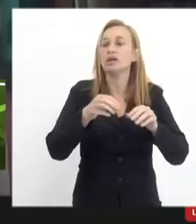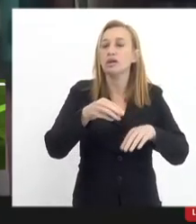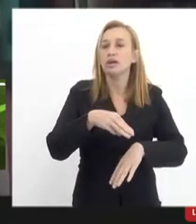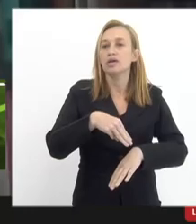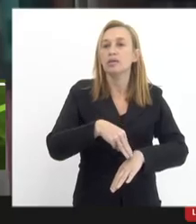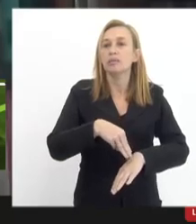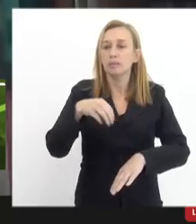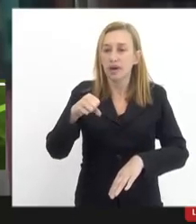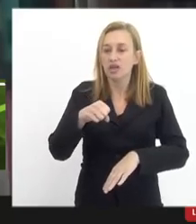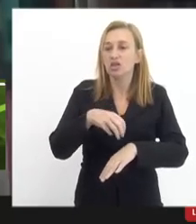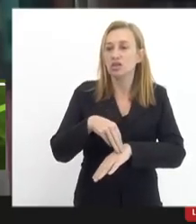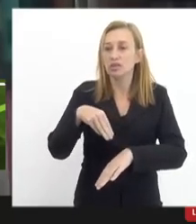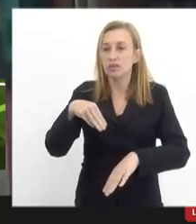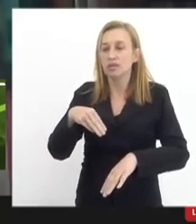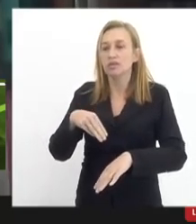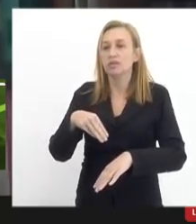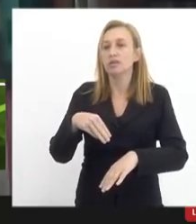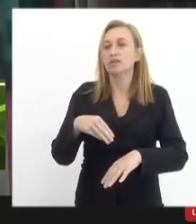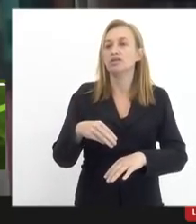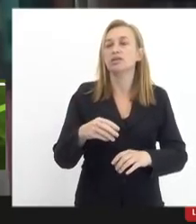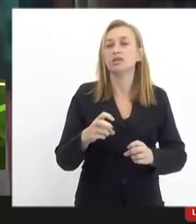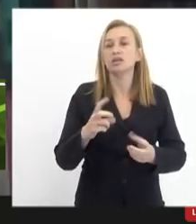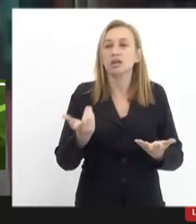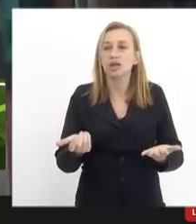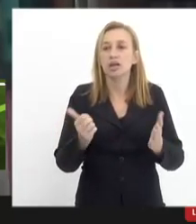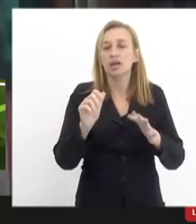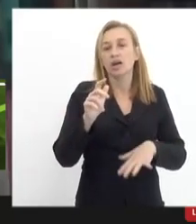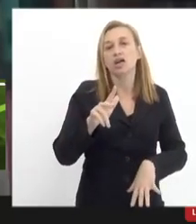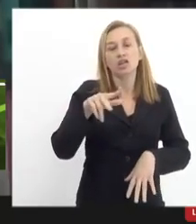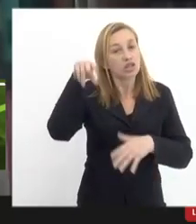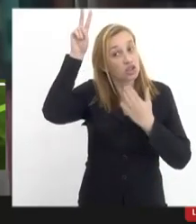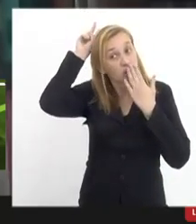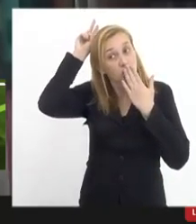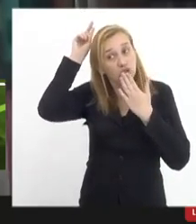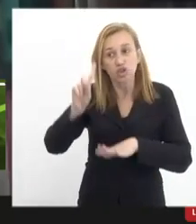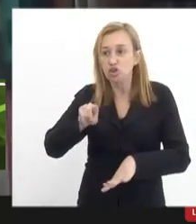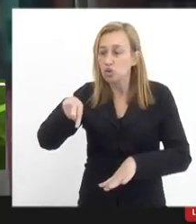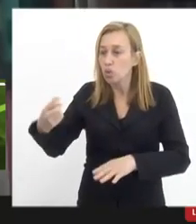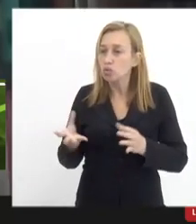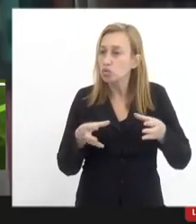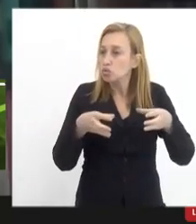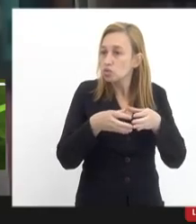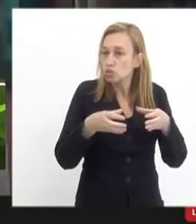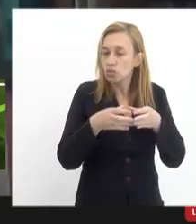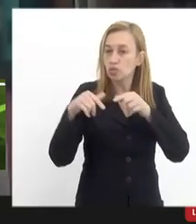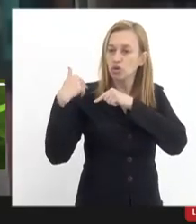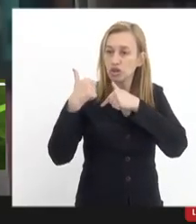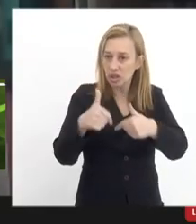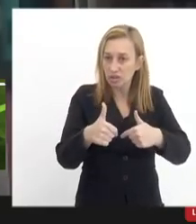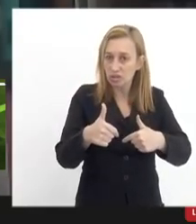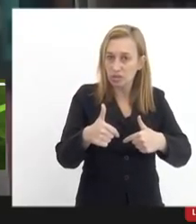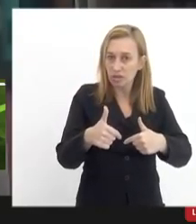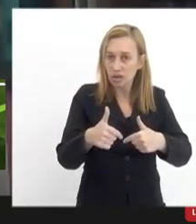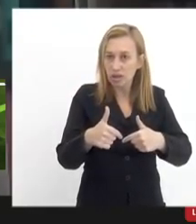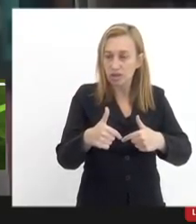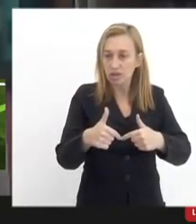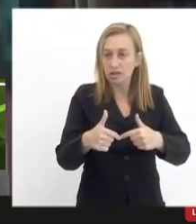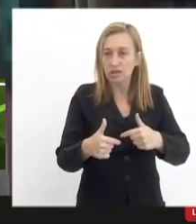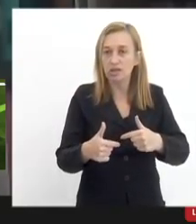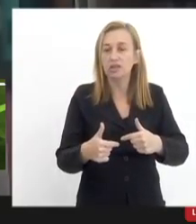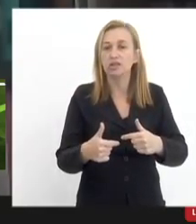populares, afro-brasileiras, indígenas, caiçaras e de outros grupos tradicionais se